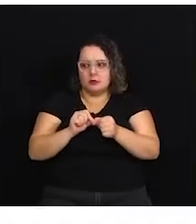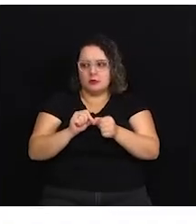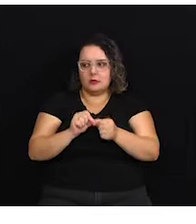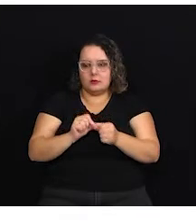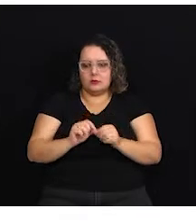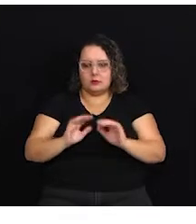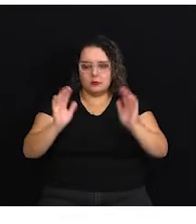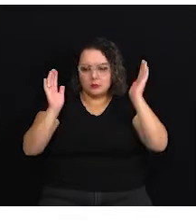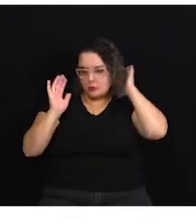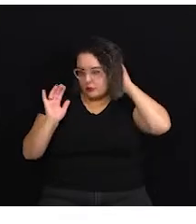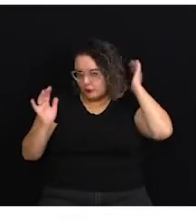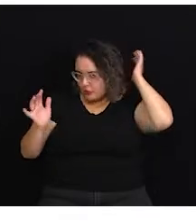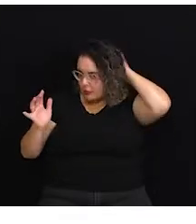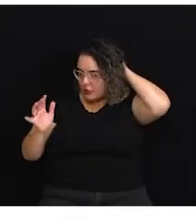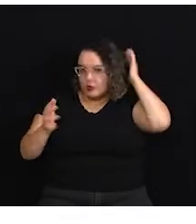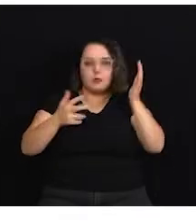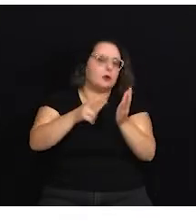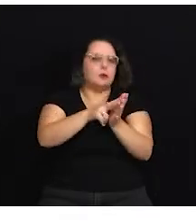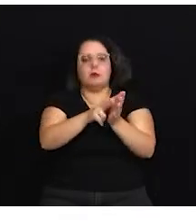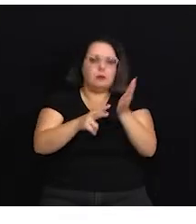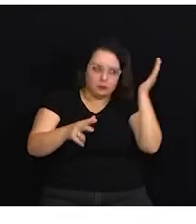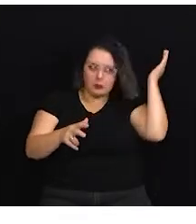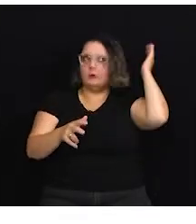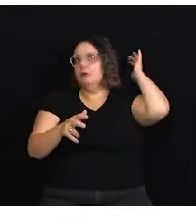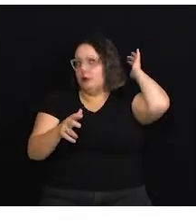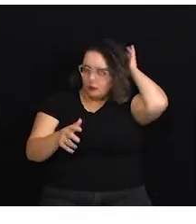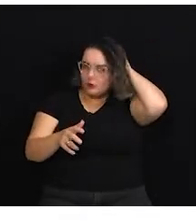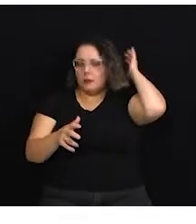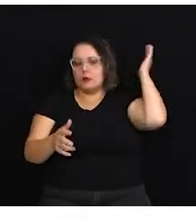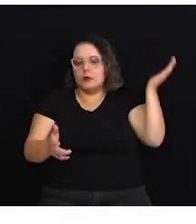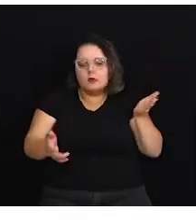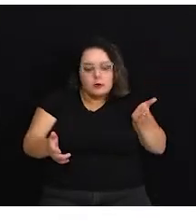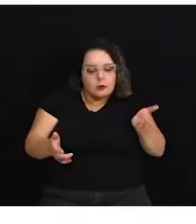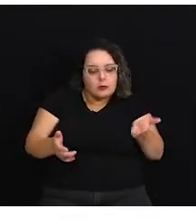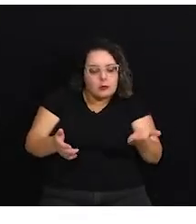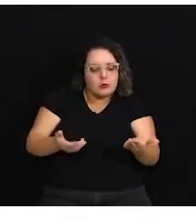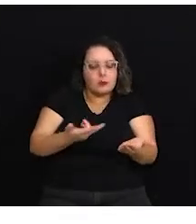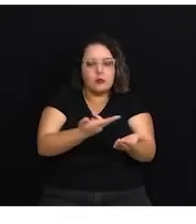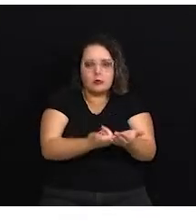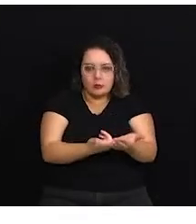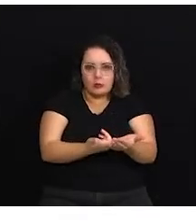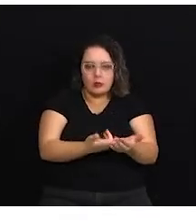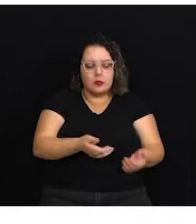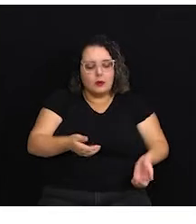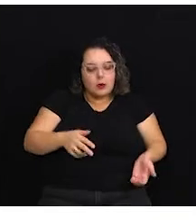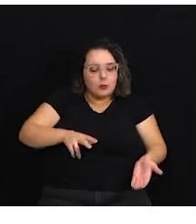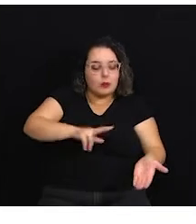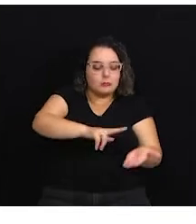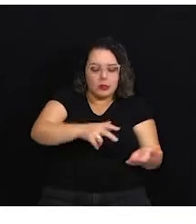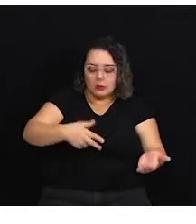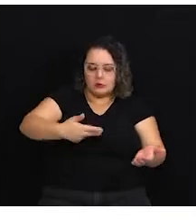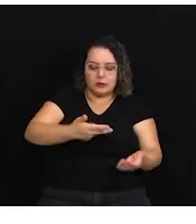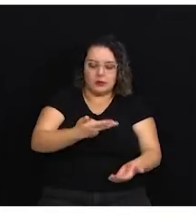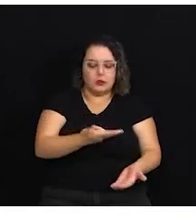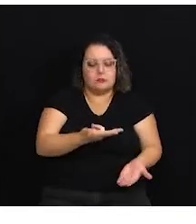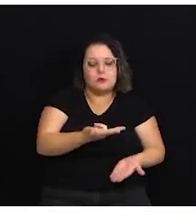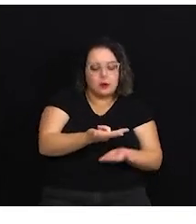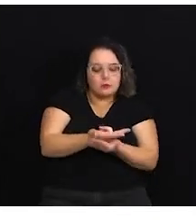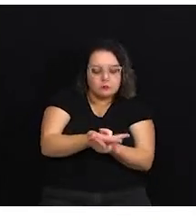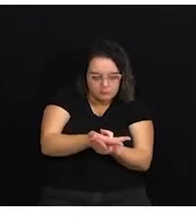apoiar a cabeça na sua mão porque ela tá batendo a cabeça ali então que tá na sua mão